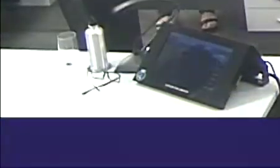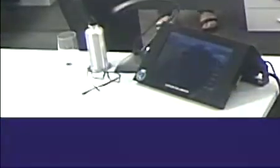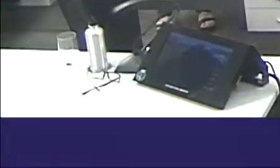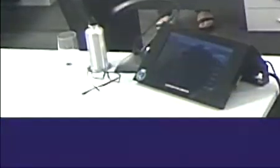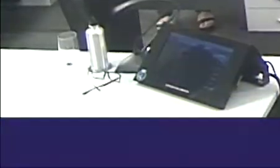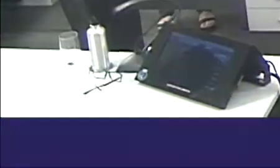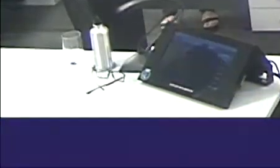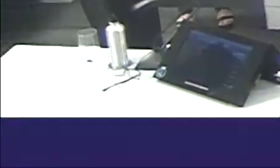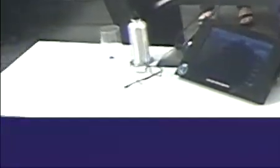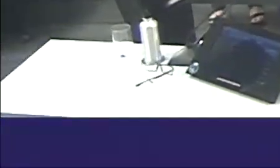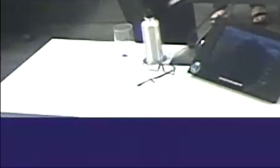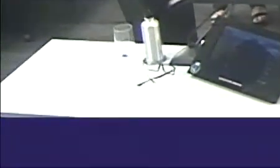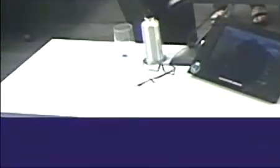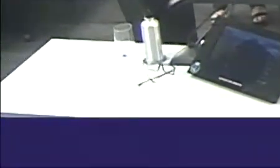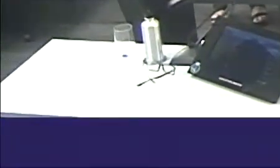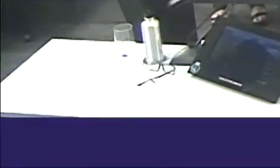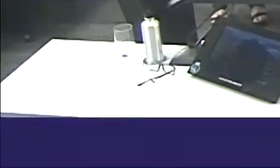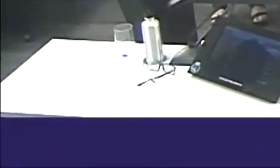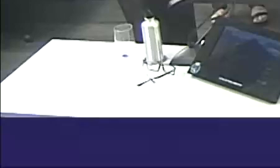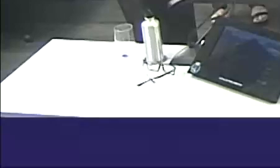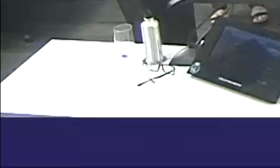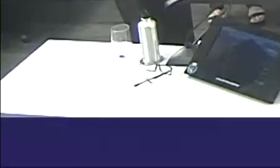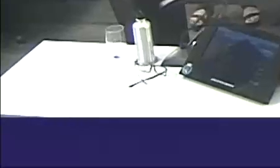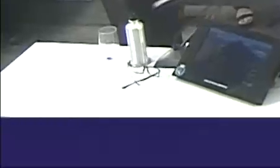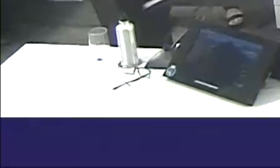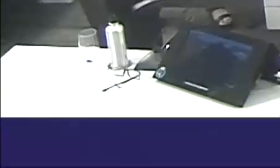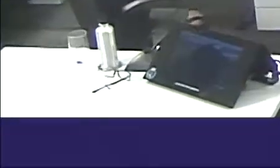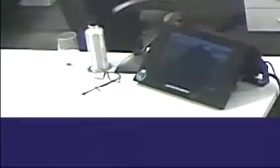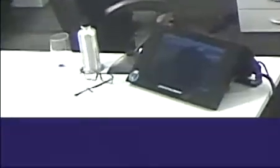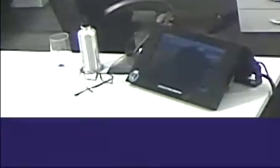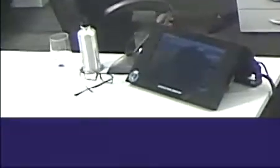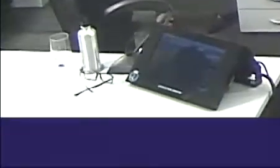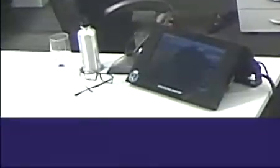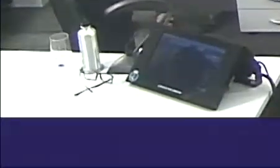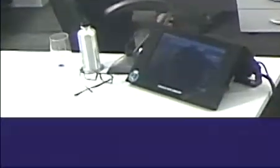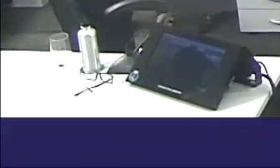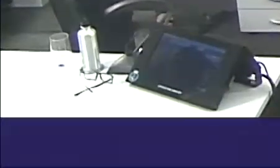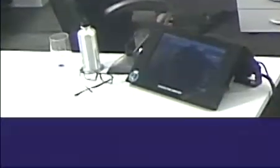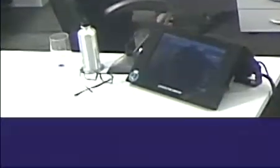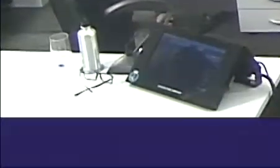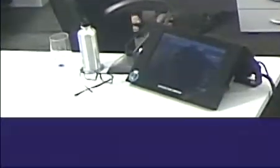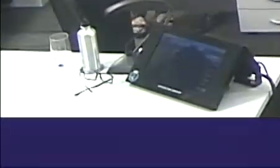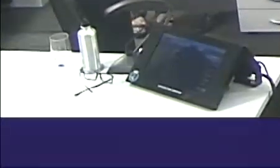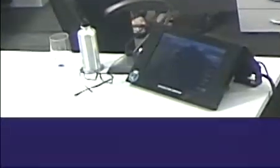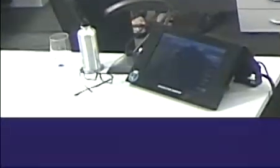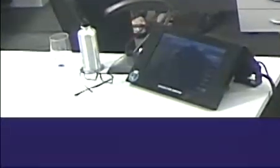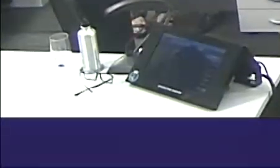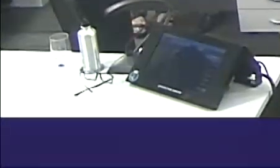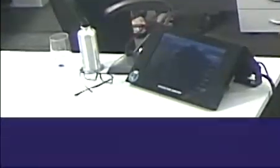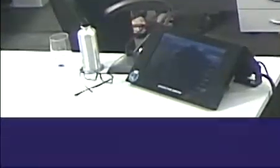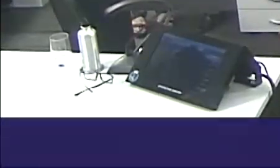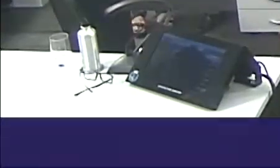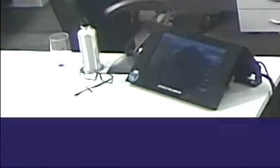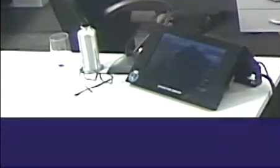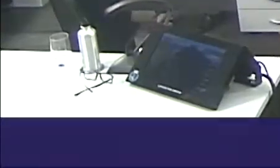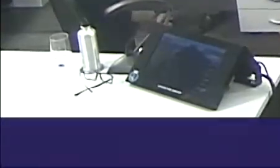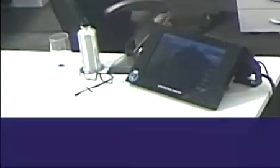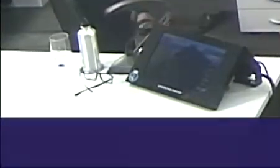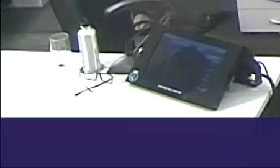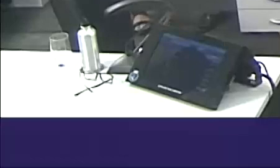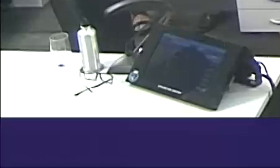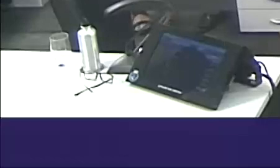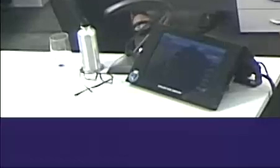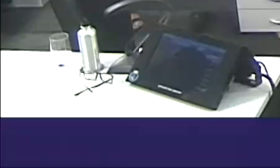vive, apenas aguenta. Mas é preciso ter força. É preciso ter raça, é preciso